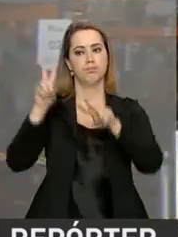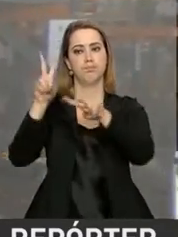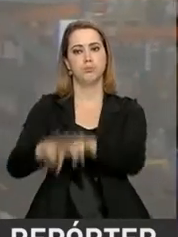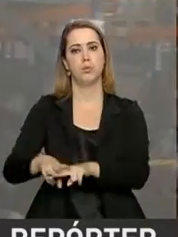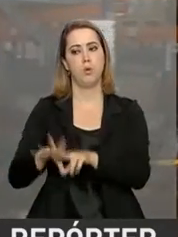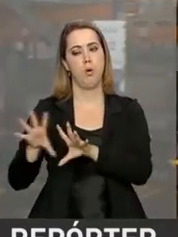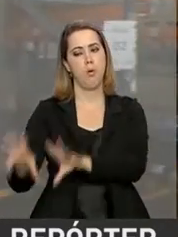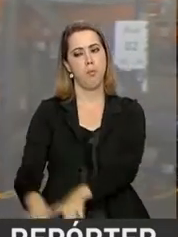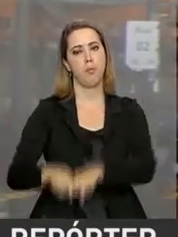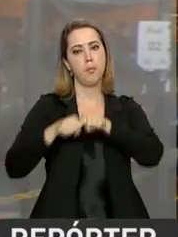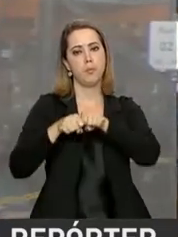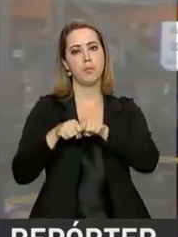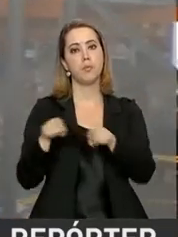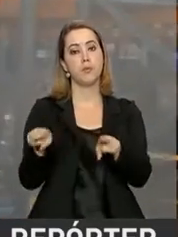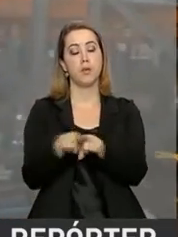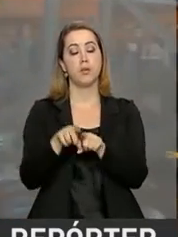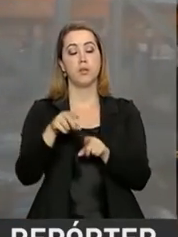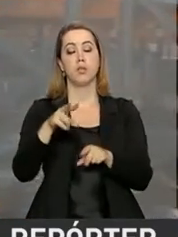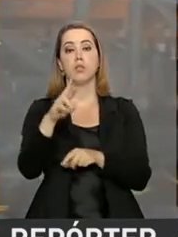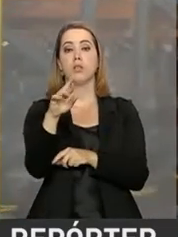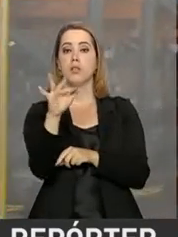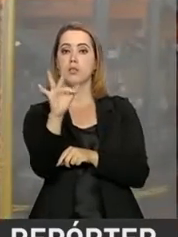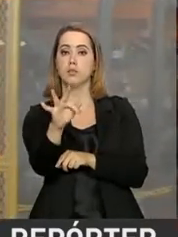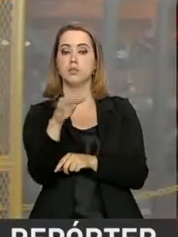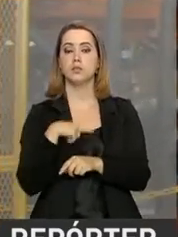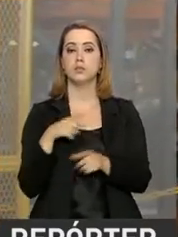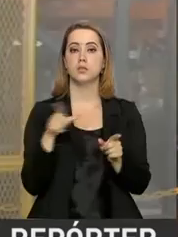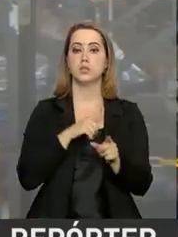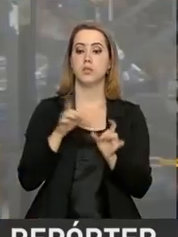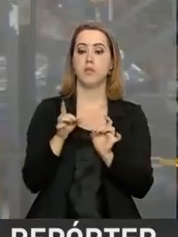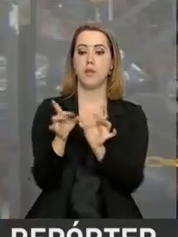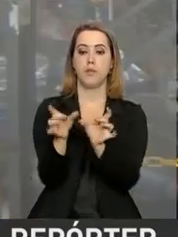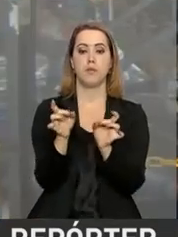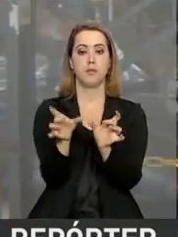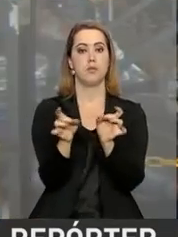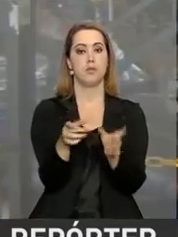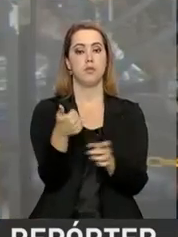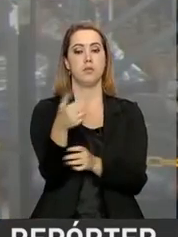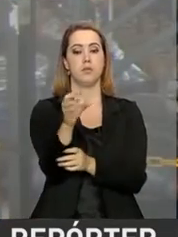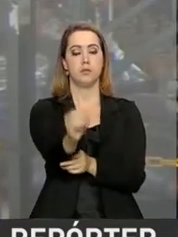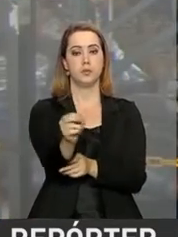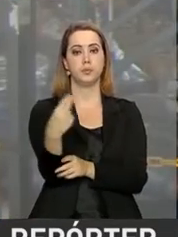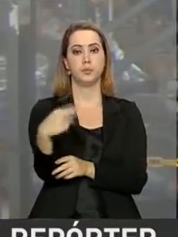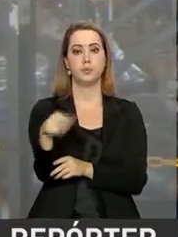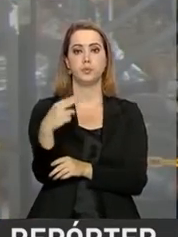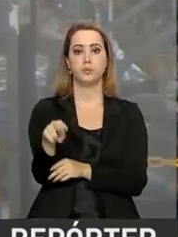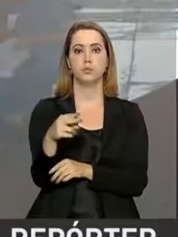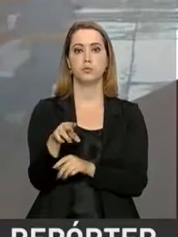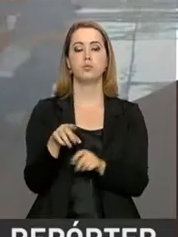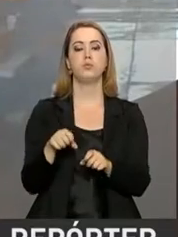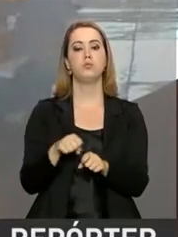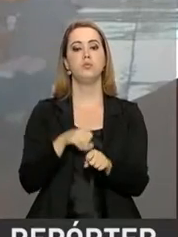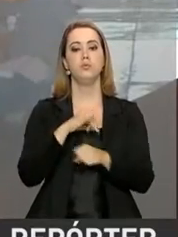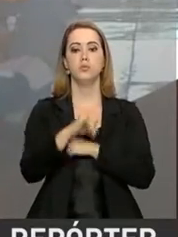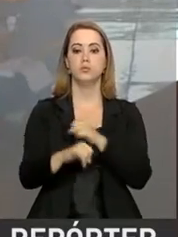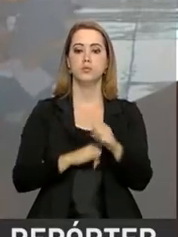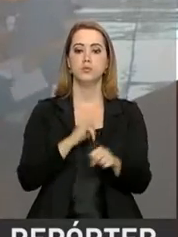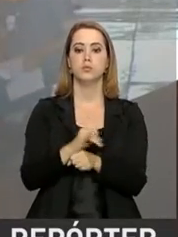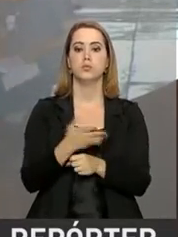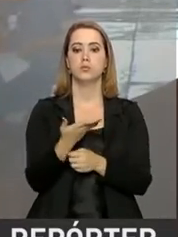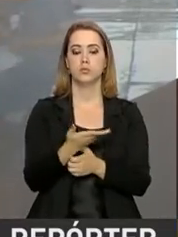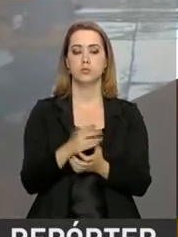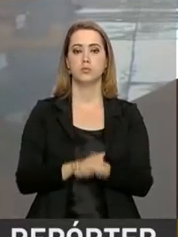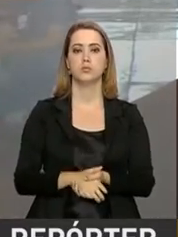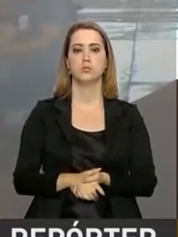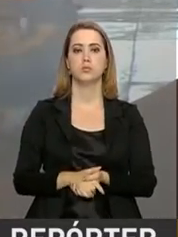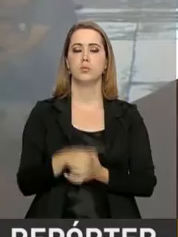movimentar esses produtos a receita federal vai realizar no dia 10 de novembro um leilão eletrônico essas mercadorias